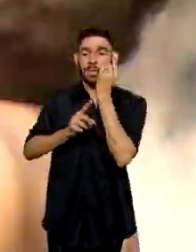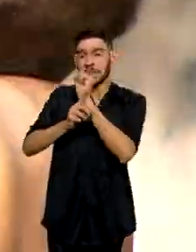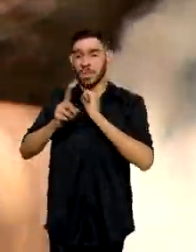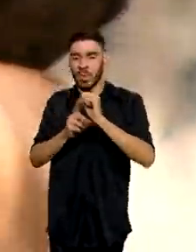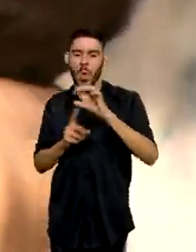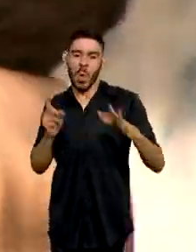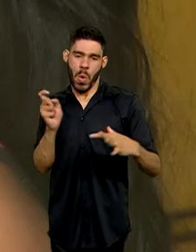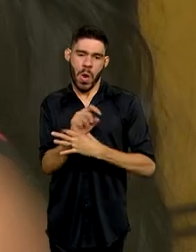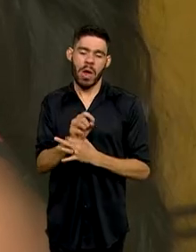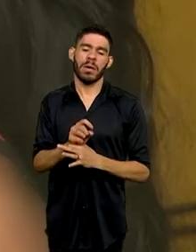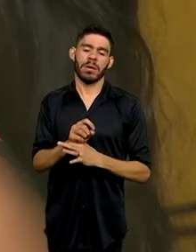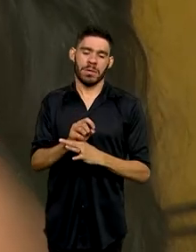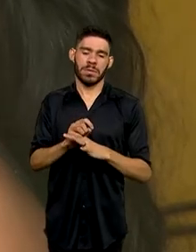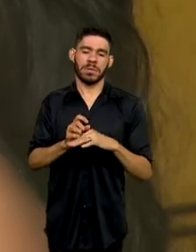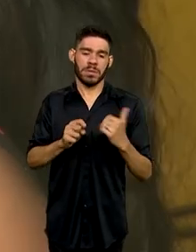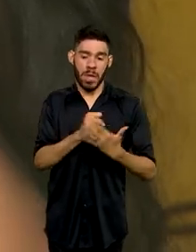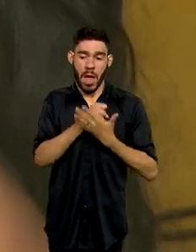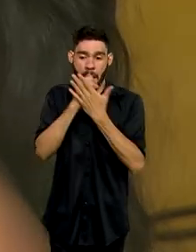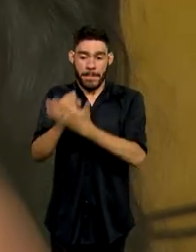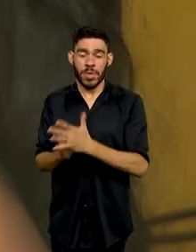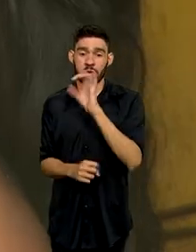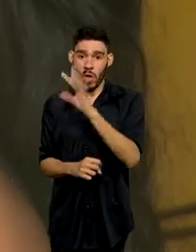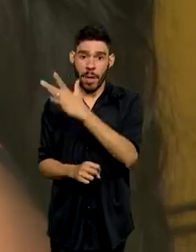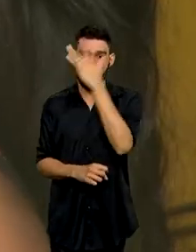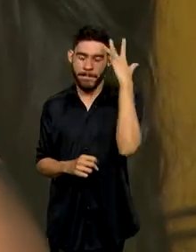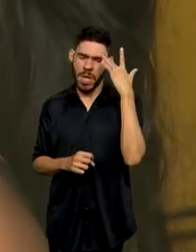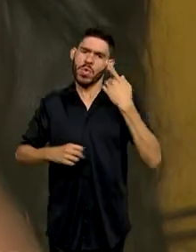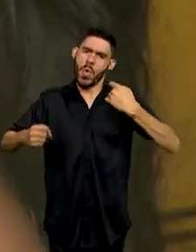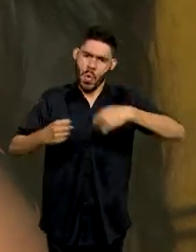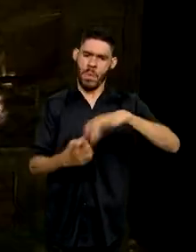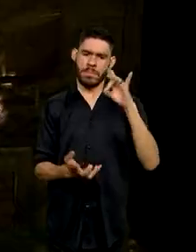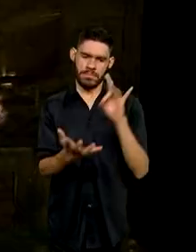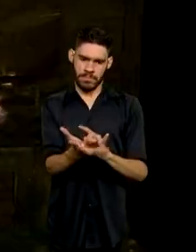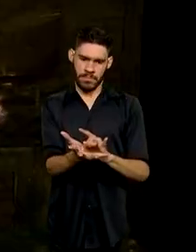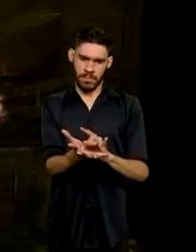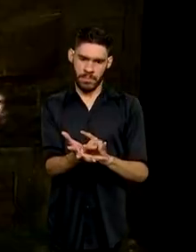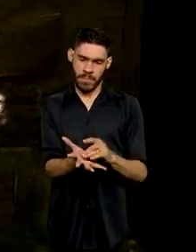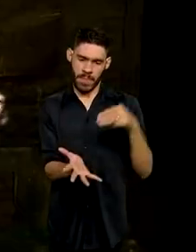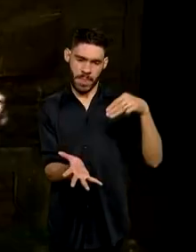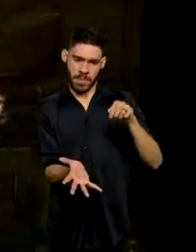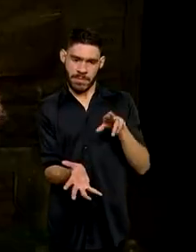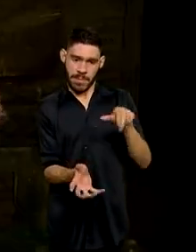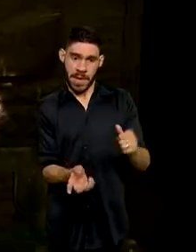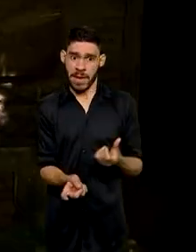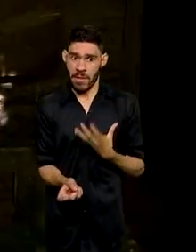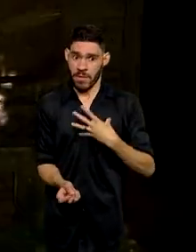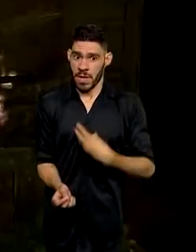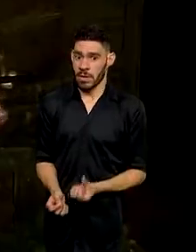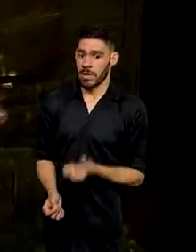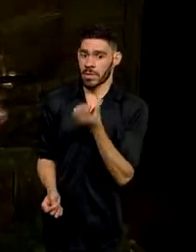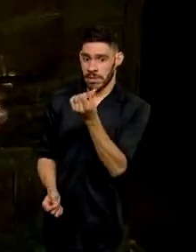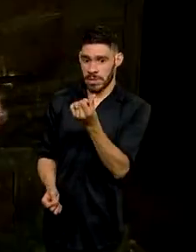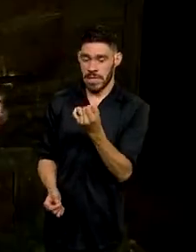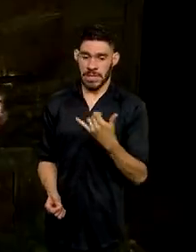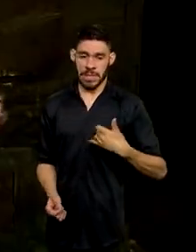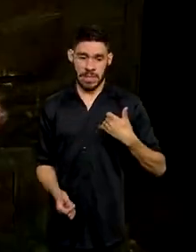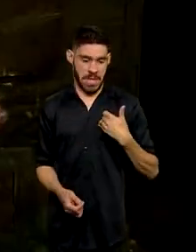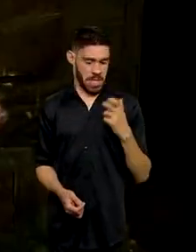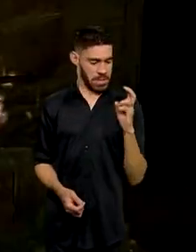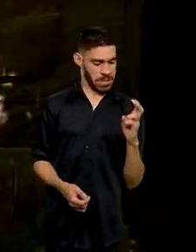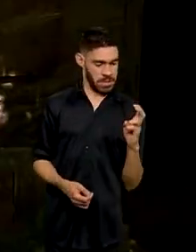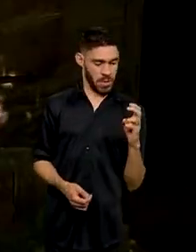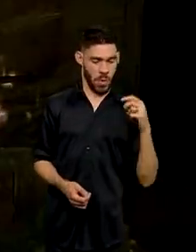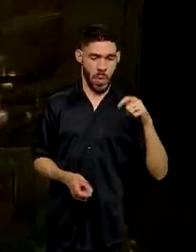sejam beneficiadas apenas as pessoas que precisam. Maria tem 6 filhos com idades entre